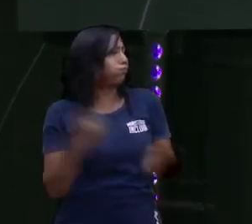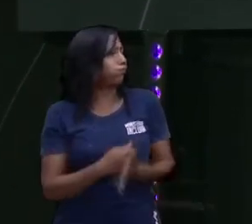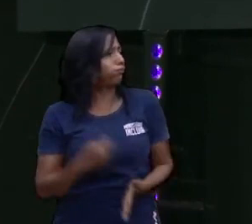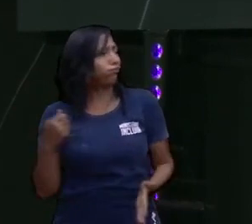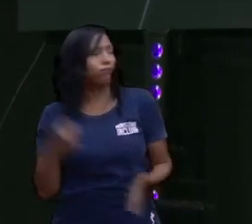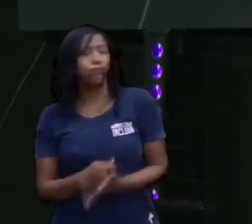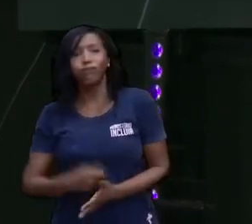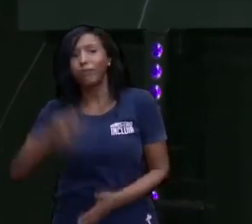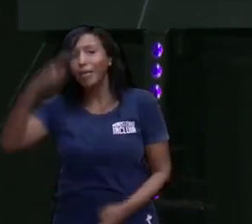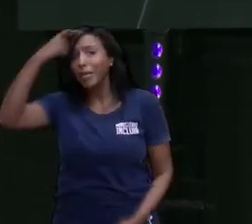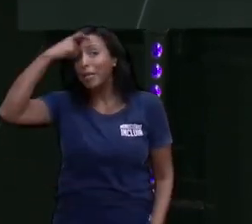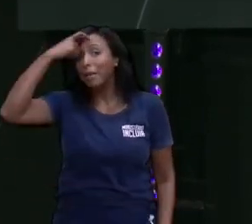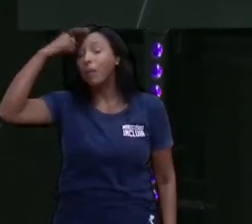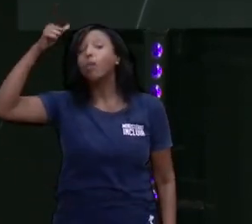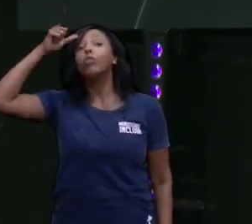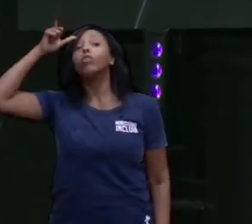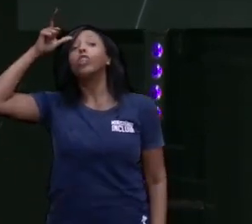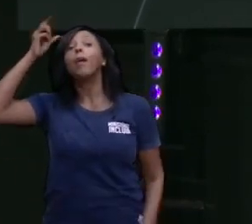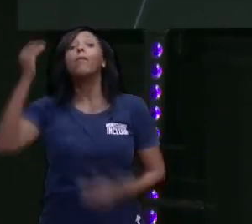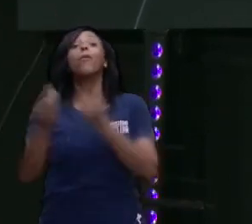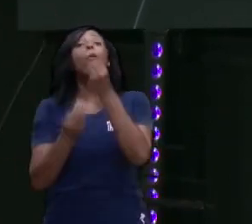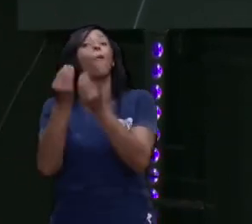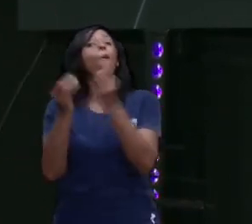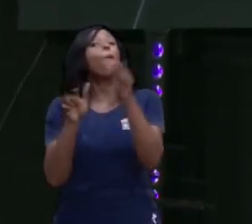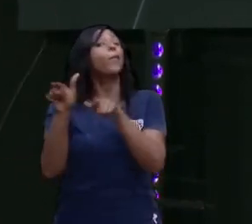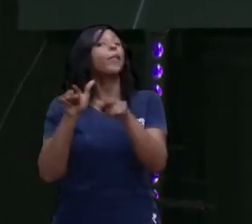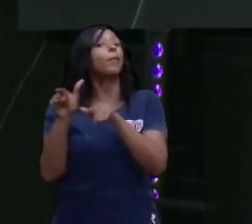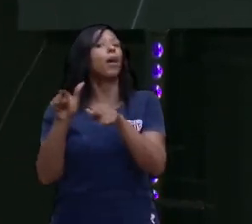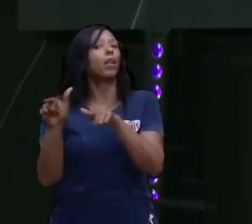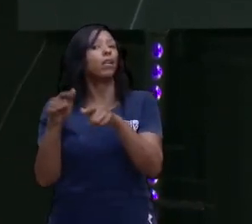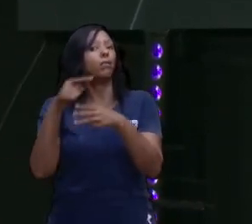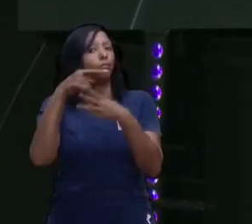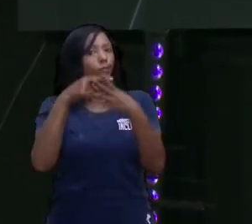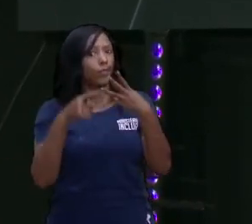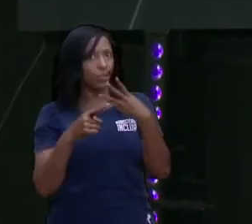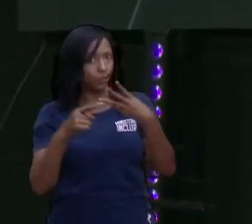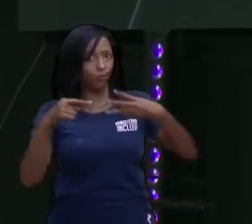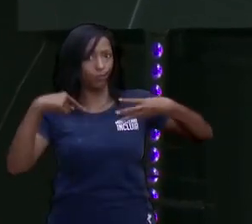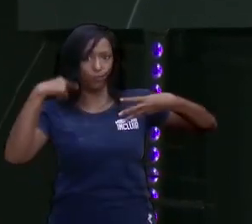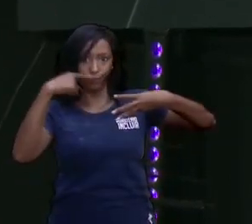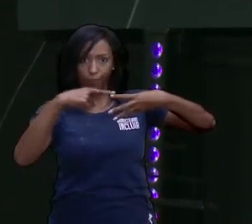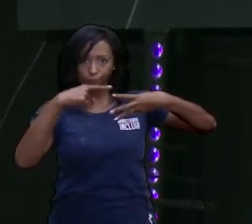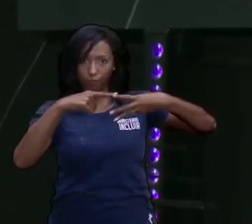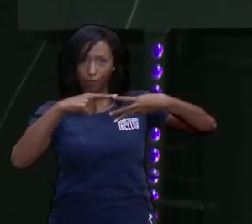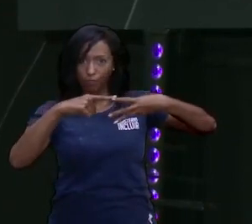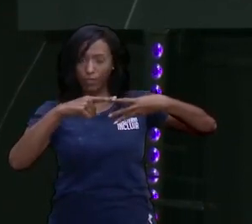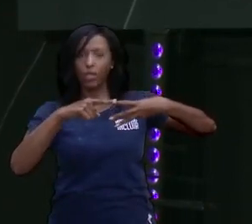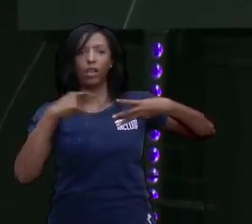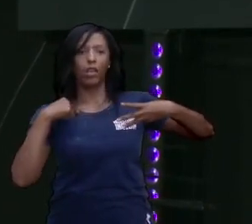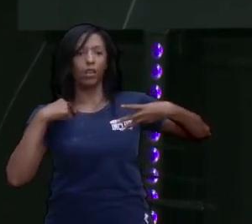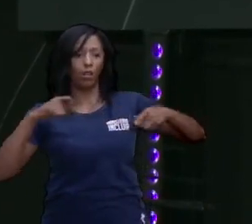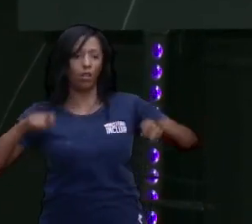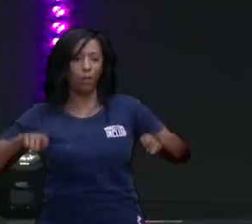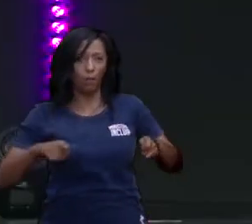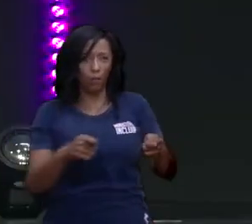o diabo atua de três maneiras as tentações mentiras